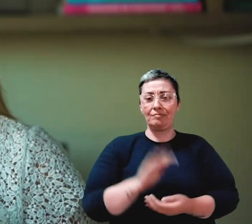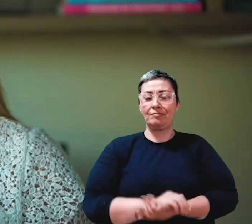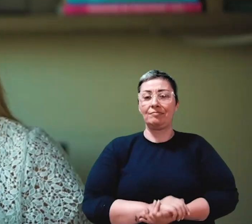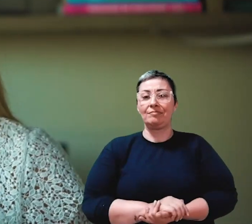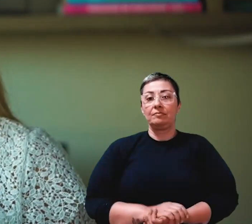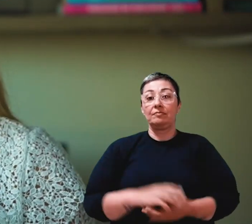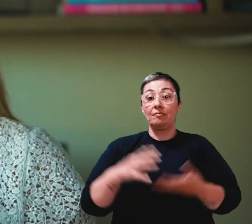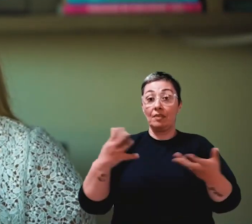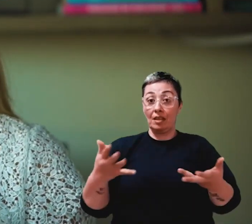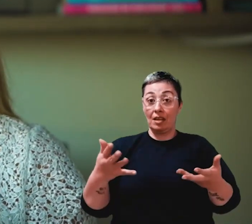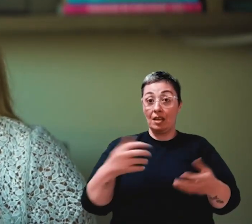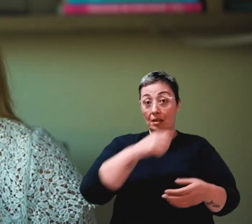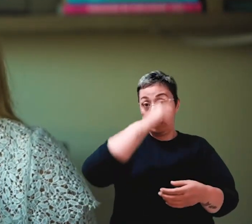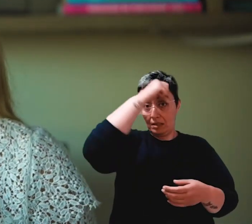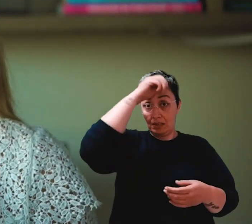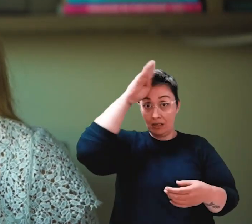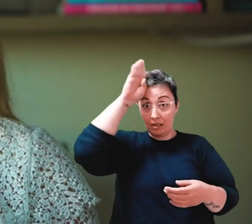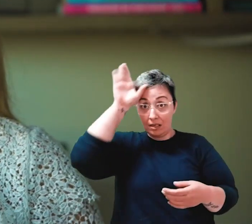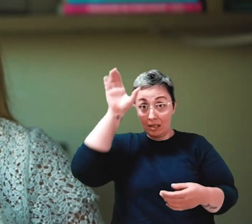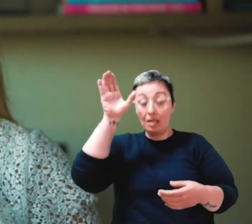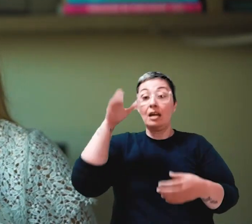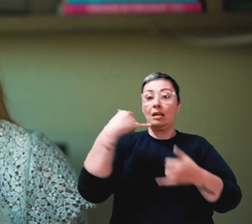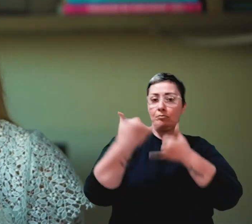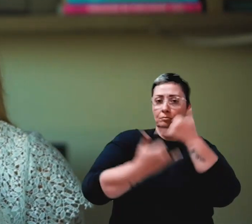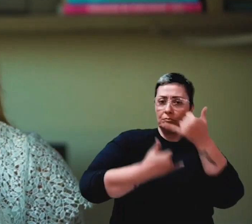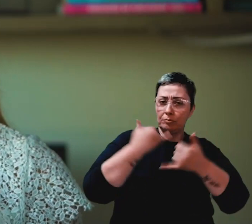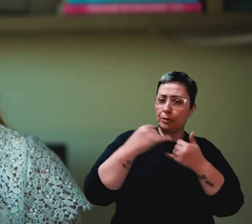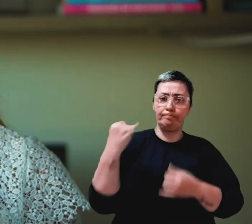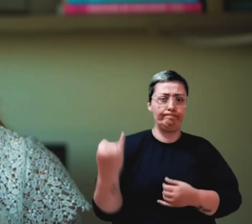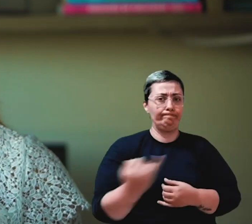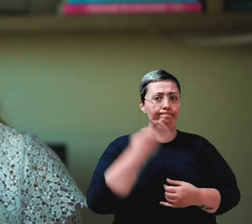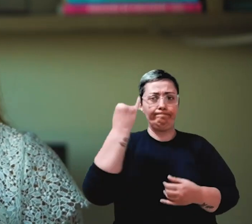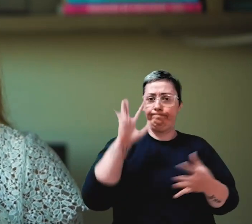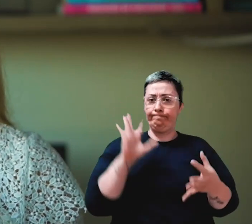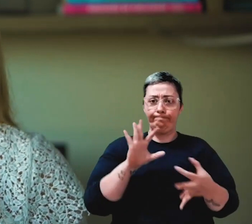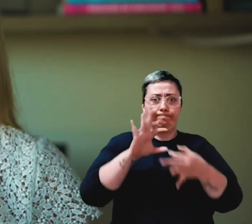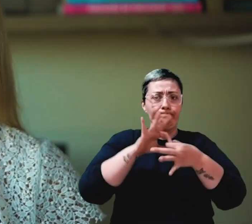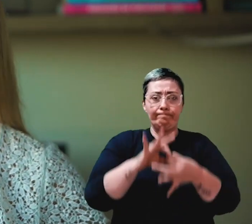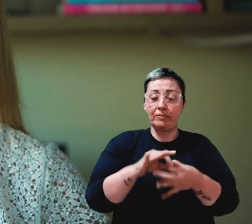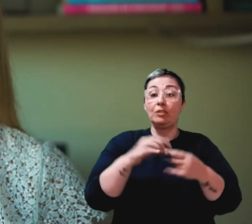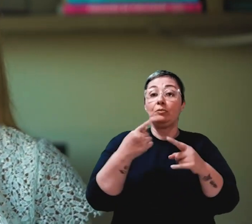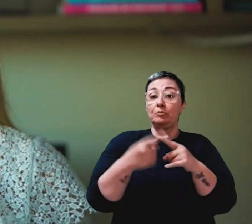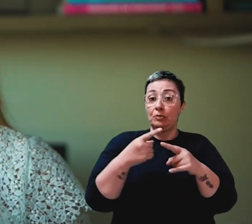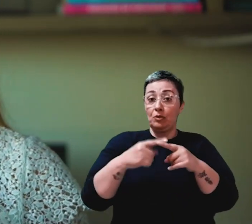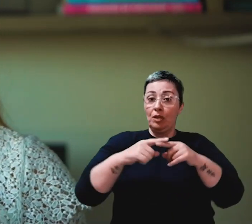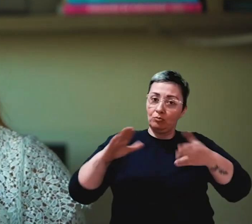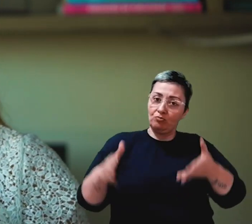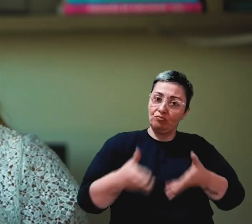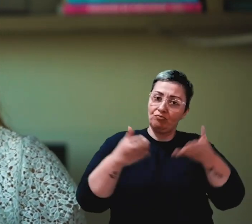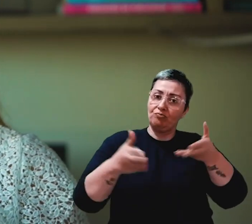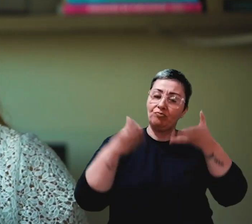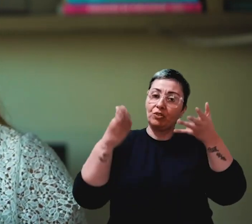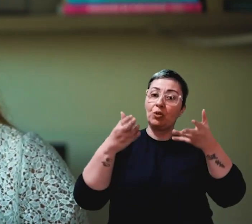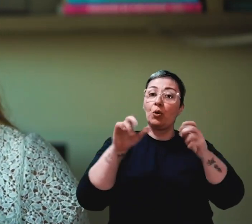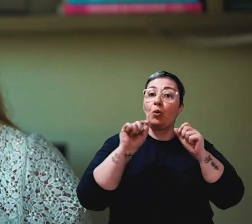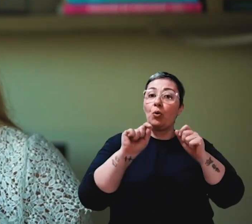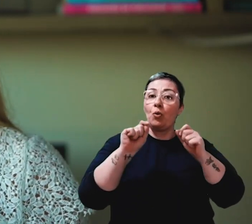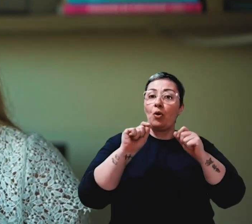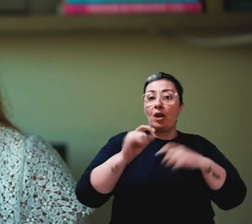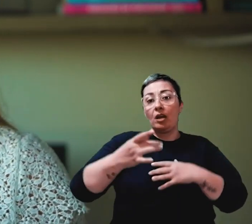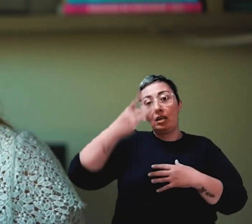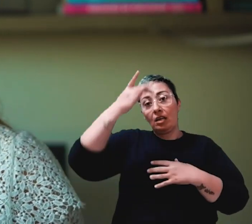a alfabetização, essas brincadeiras são muito importantes, pois desenvolvem o que chamamos de